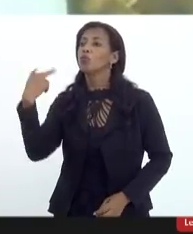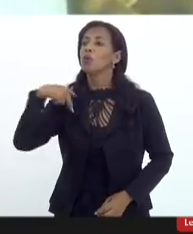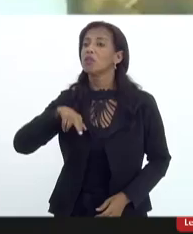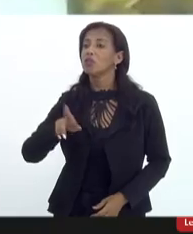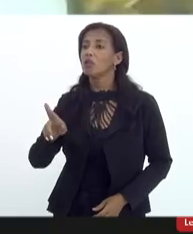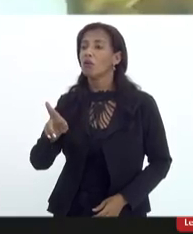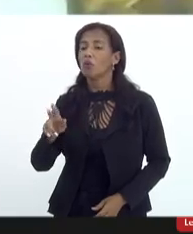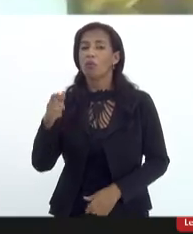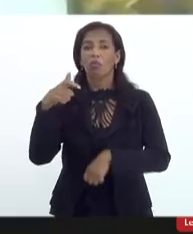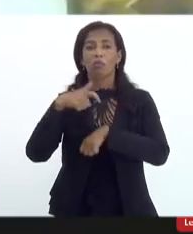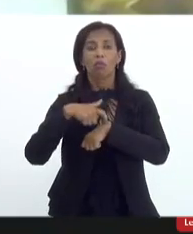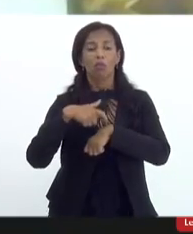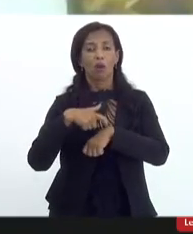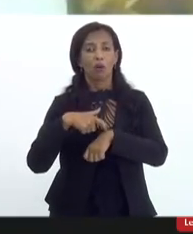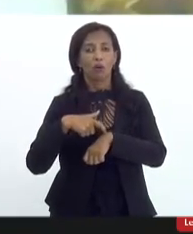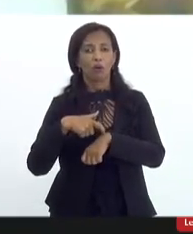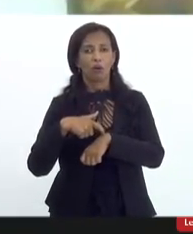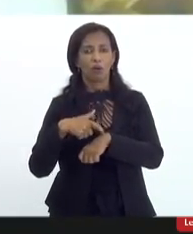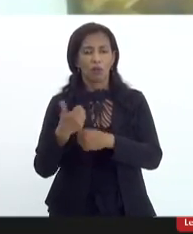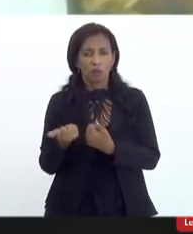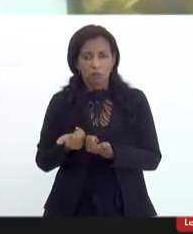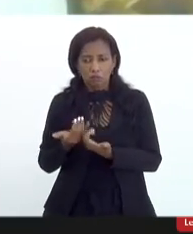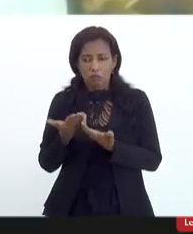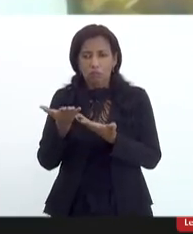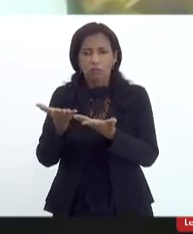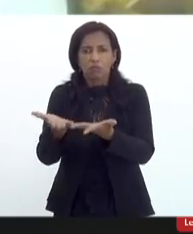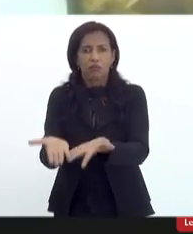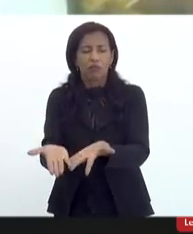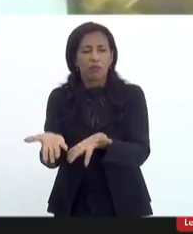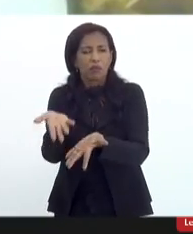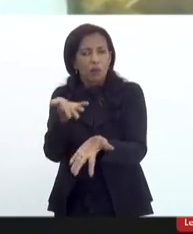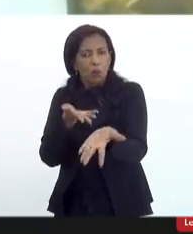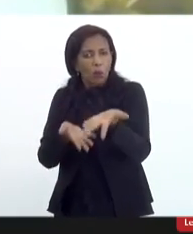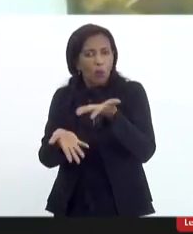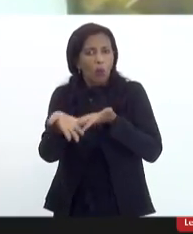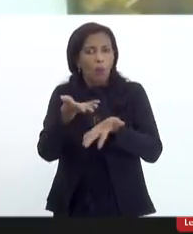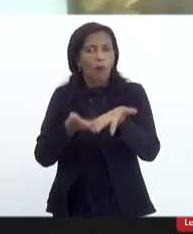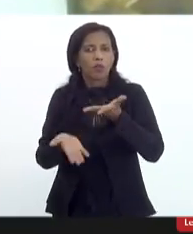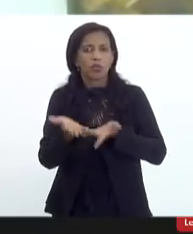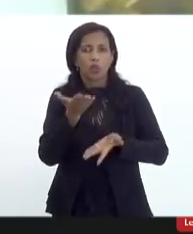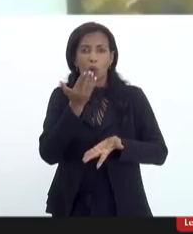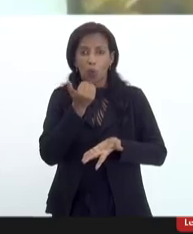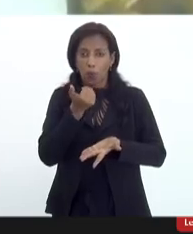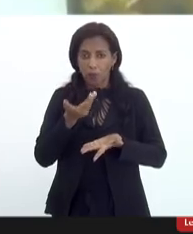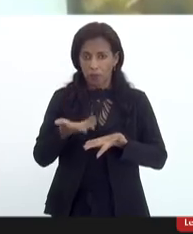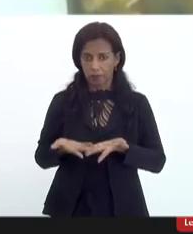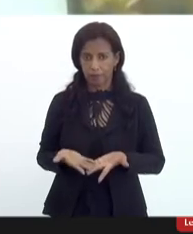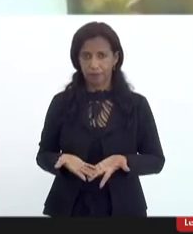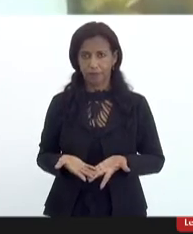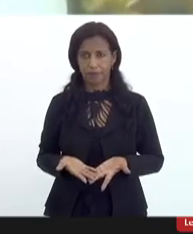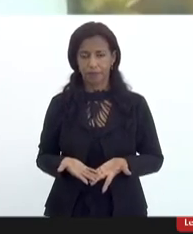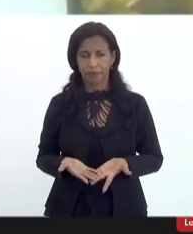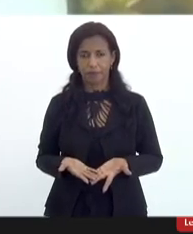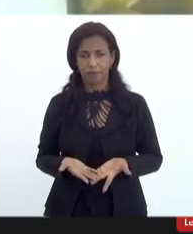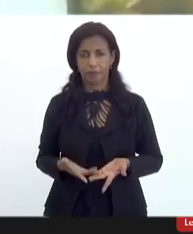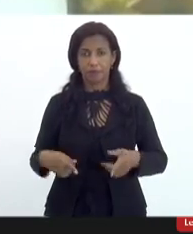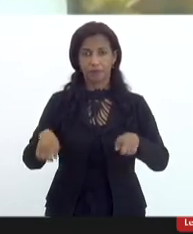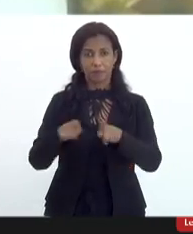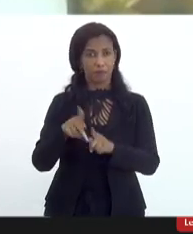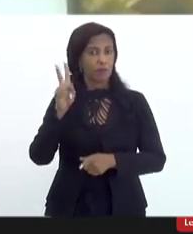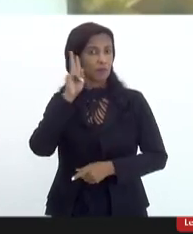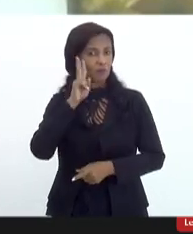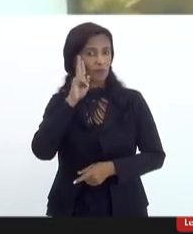região na hora que a gente entrega, compartilha um prato de comida. Inclusive,